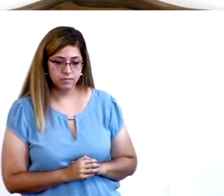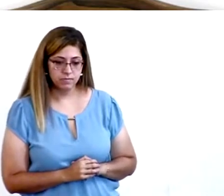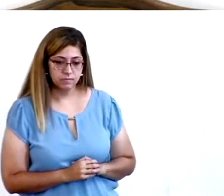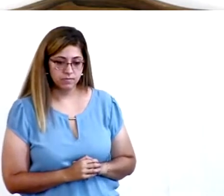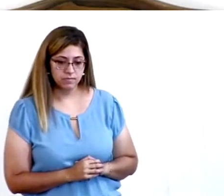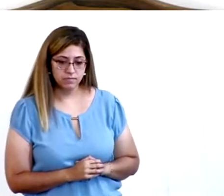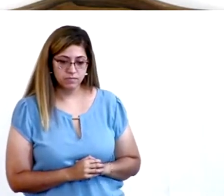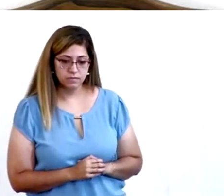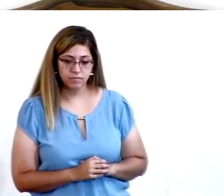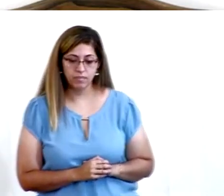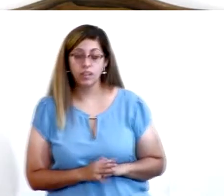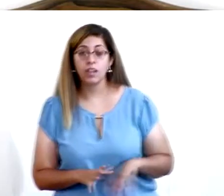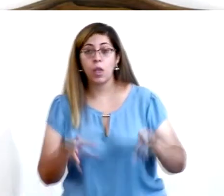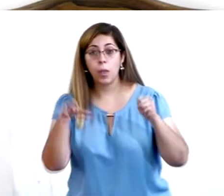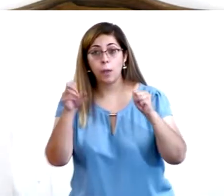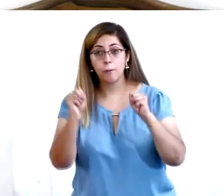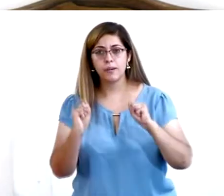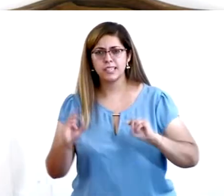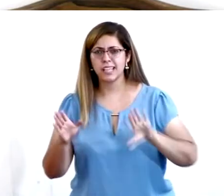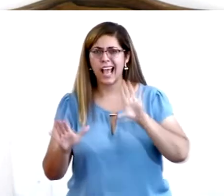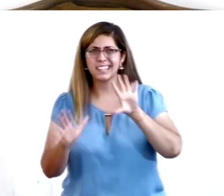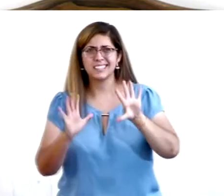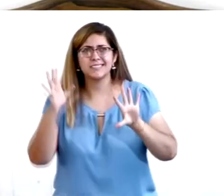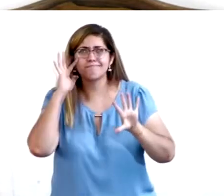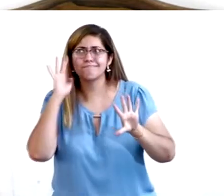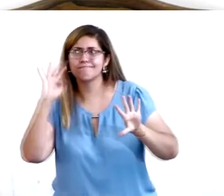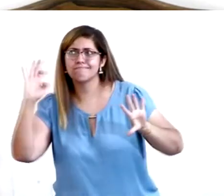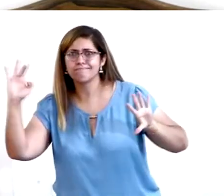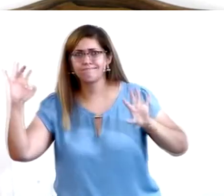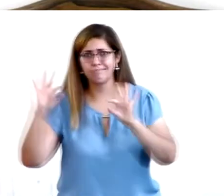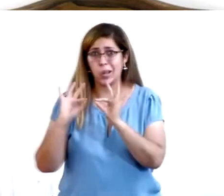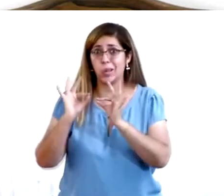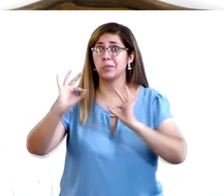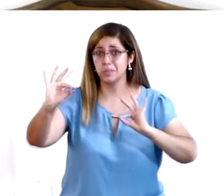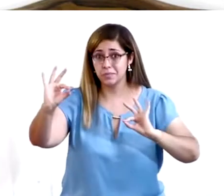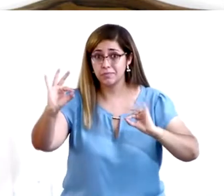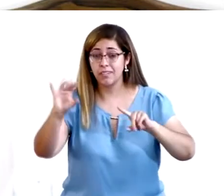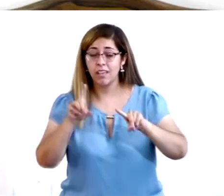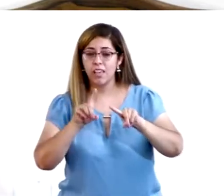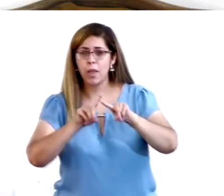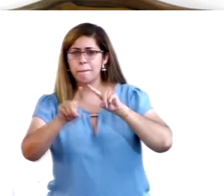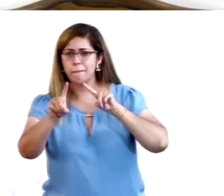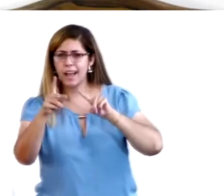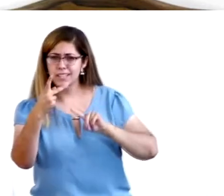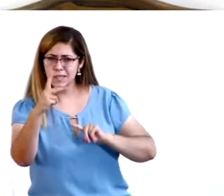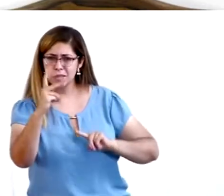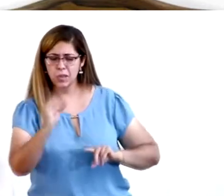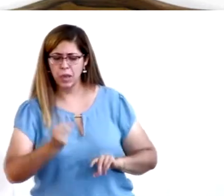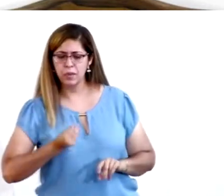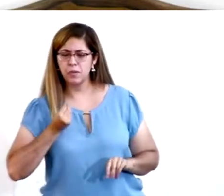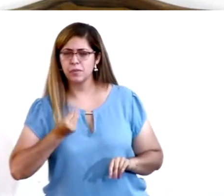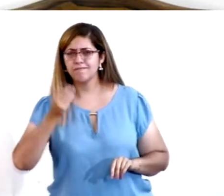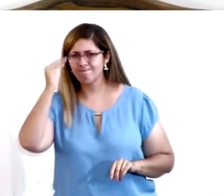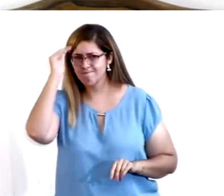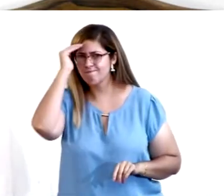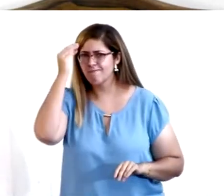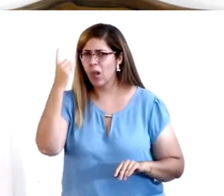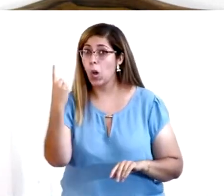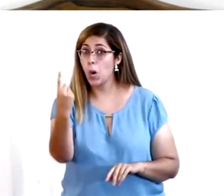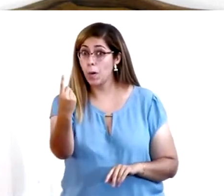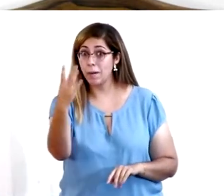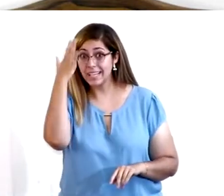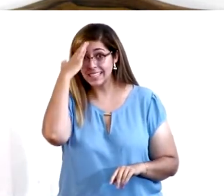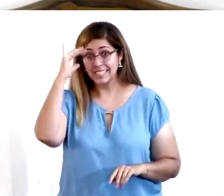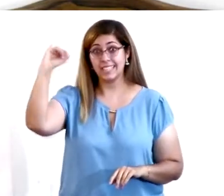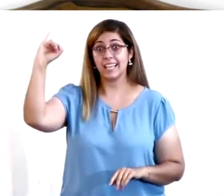assuntos muito abstratos para você, mas se você compreender, levar para sua casa uma